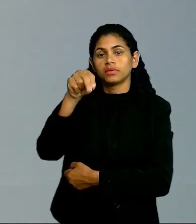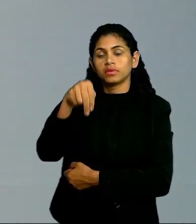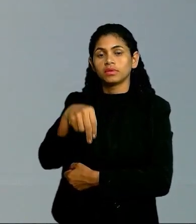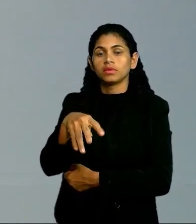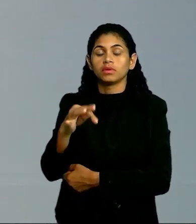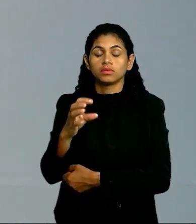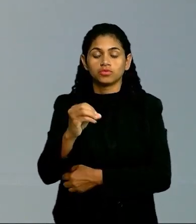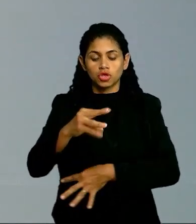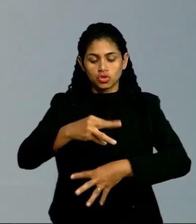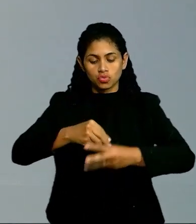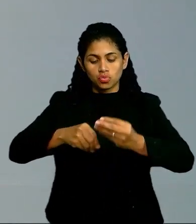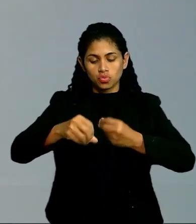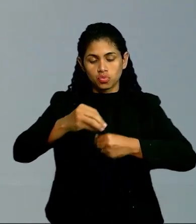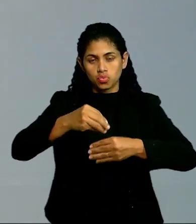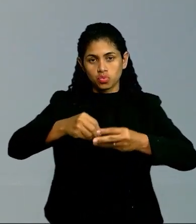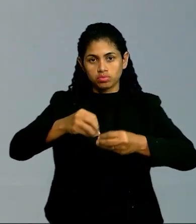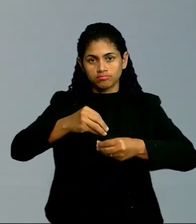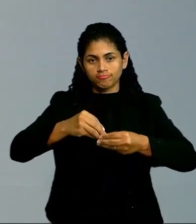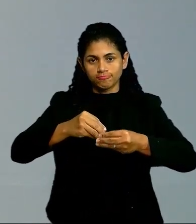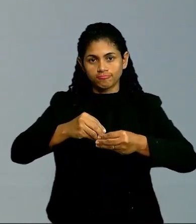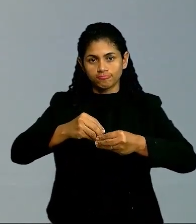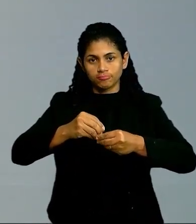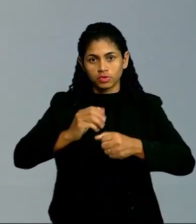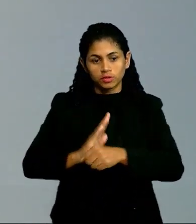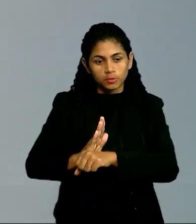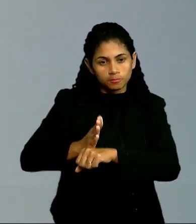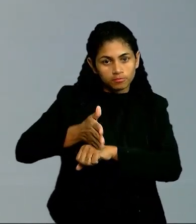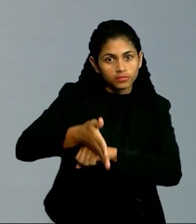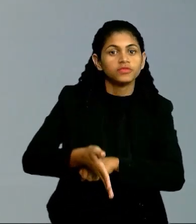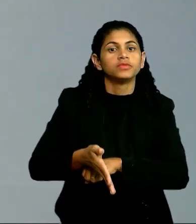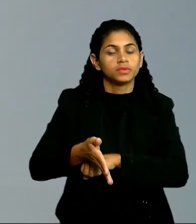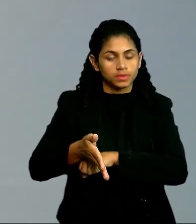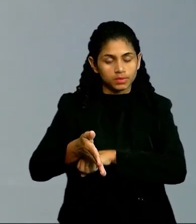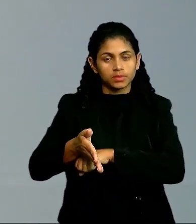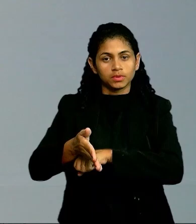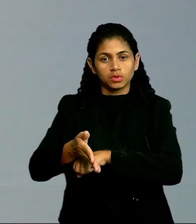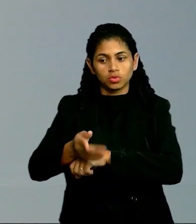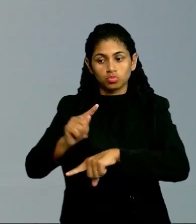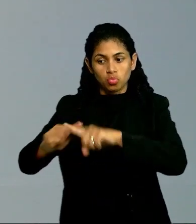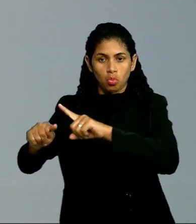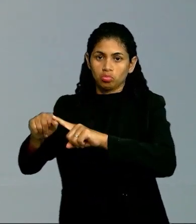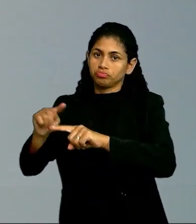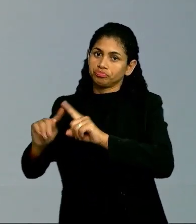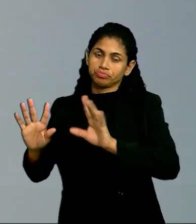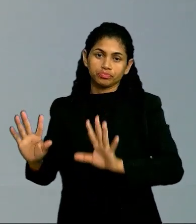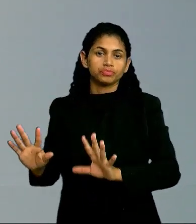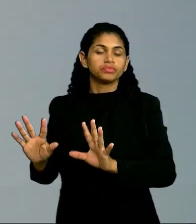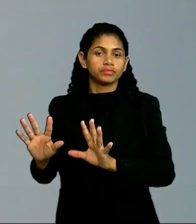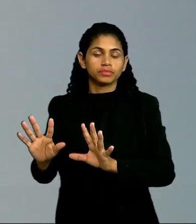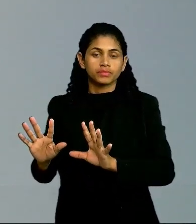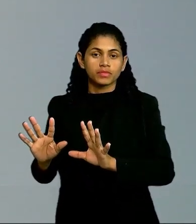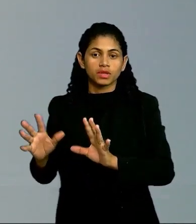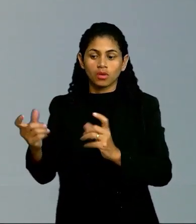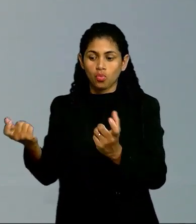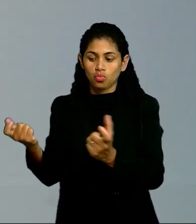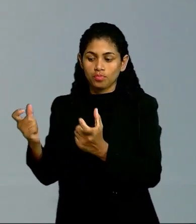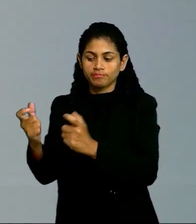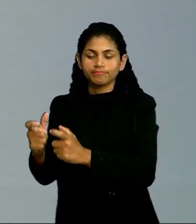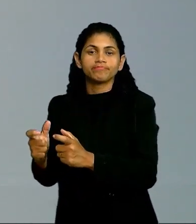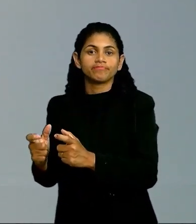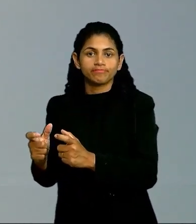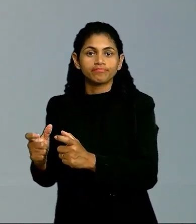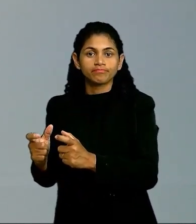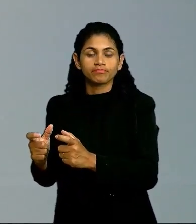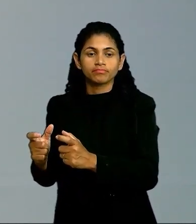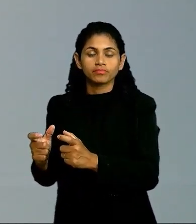agente oxidante, está provocando a oxidação de alguém, logo, esse agente oxidante reduziu, e eu tenho